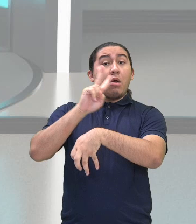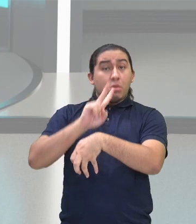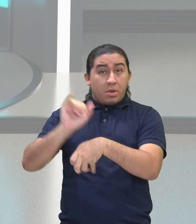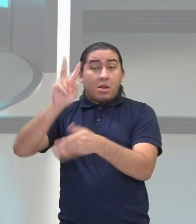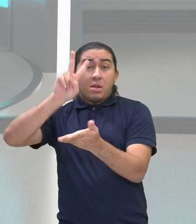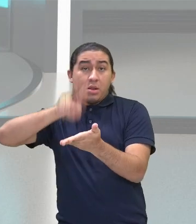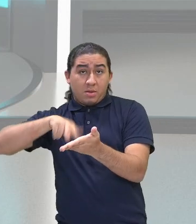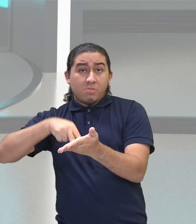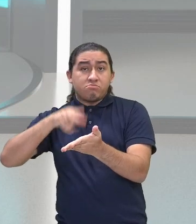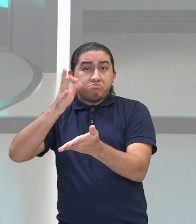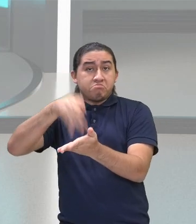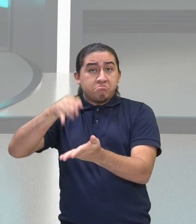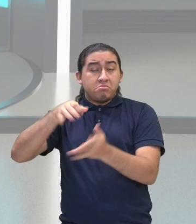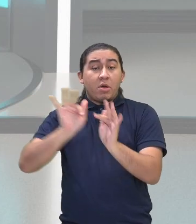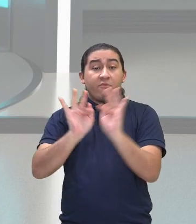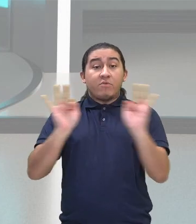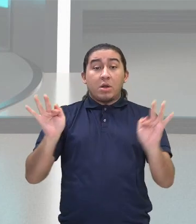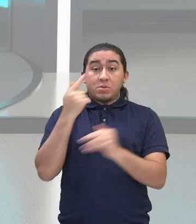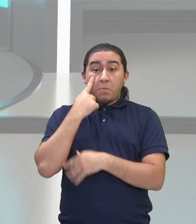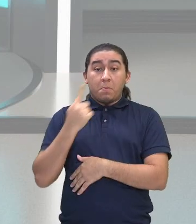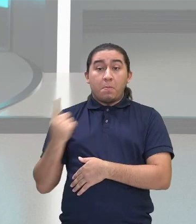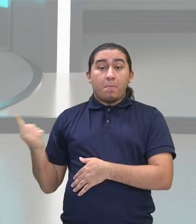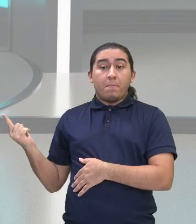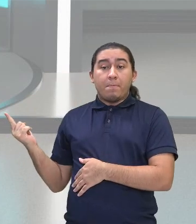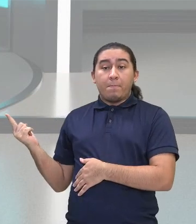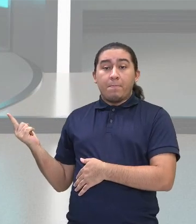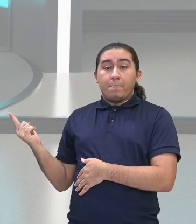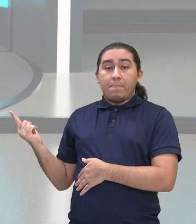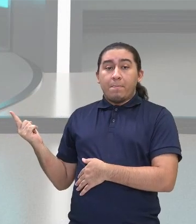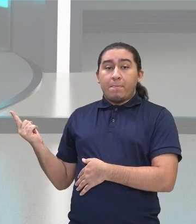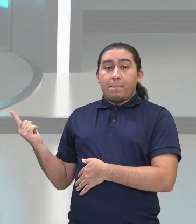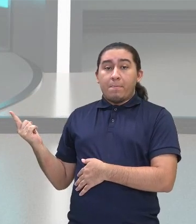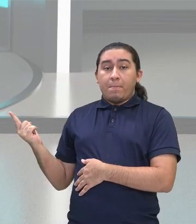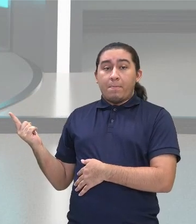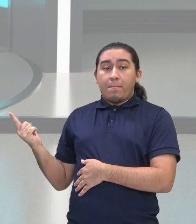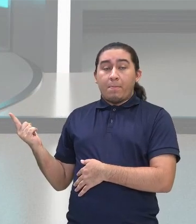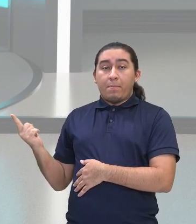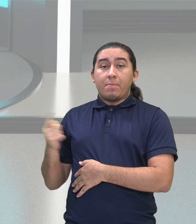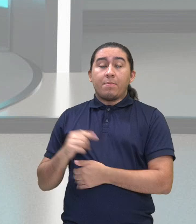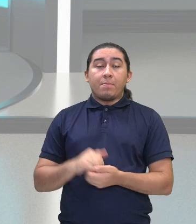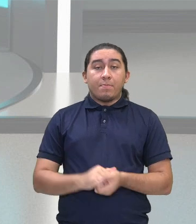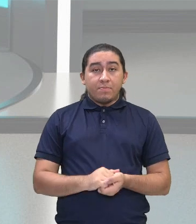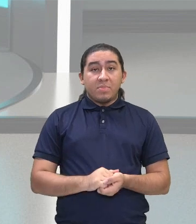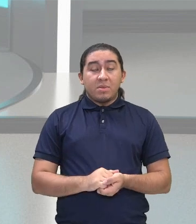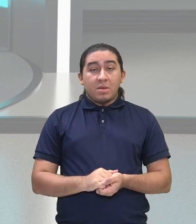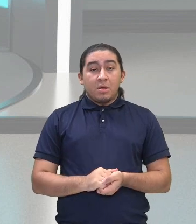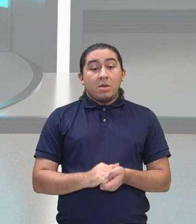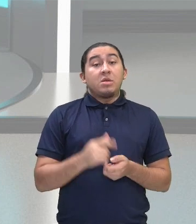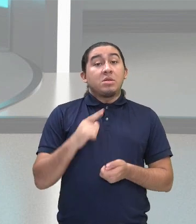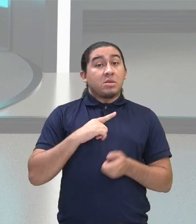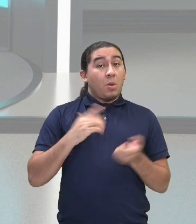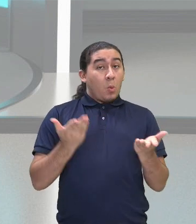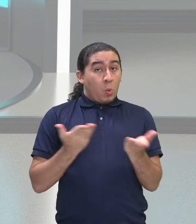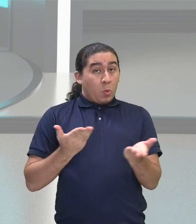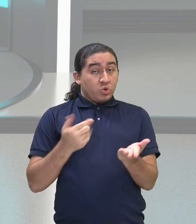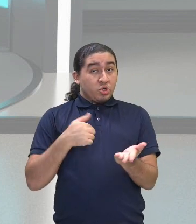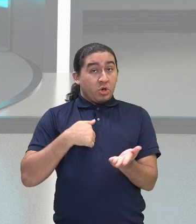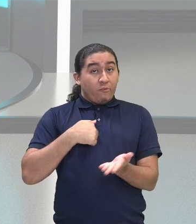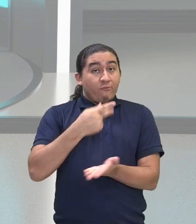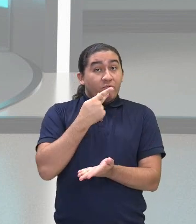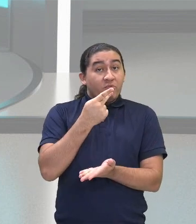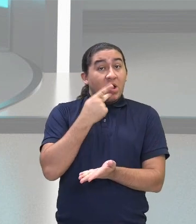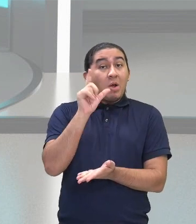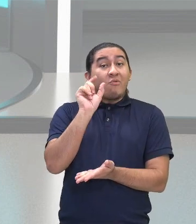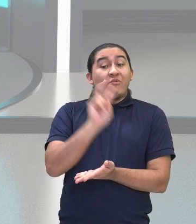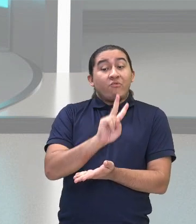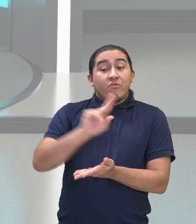eu lerei o jornal na hora do almoço. Isso é um futuro do presente que vai acontecer. Vamos ver então a